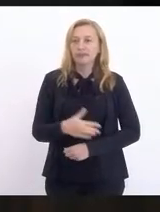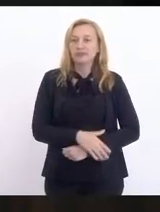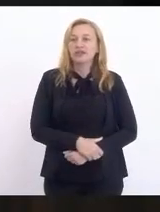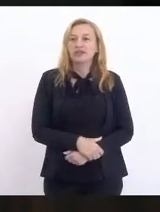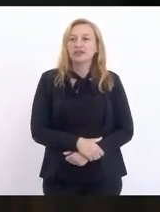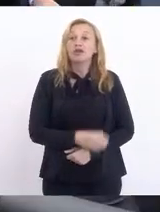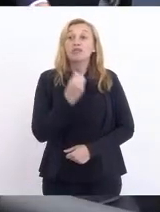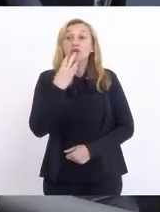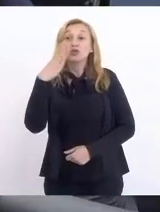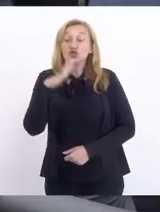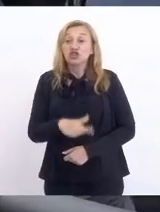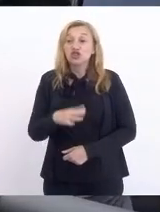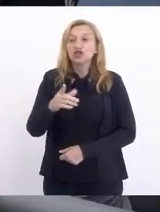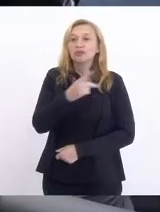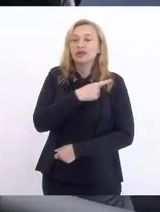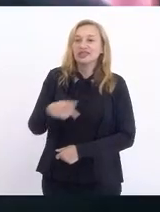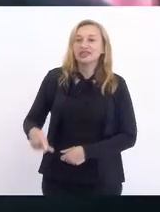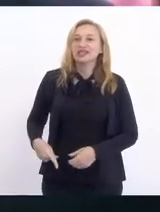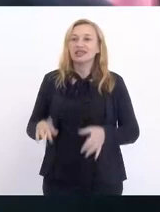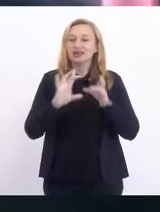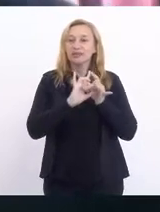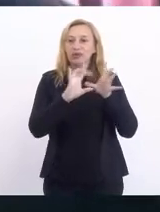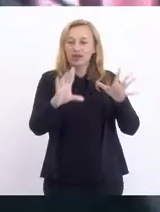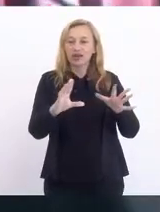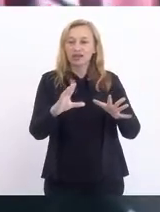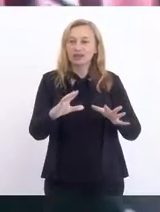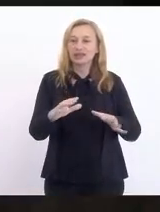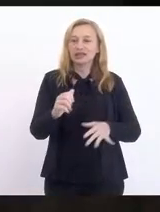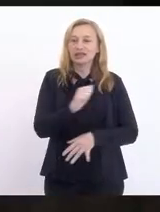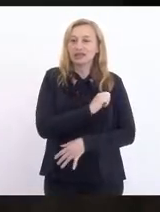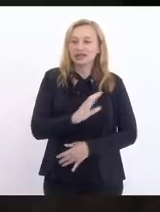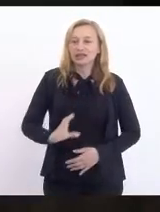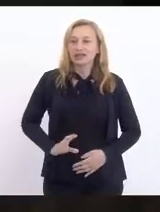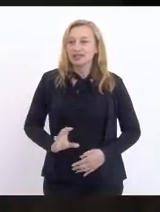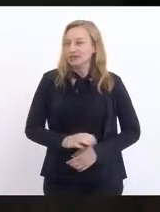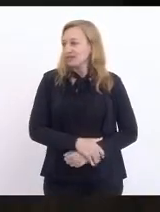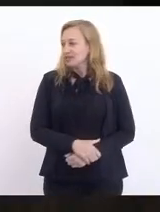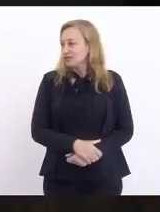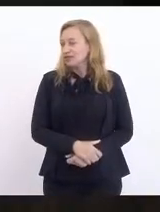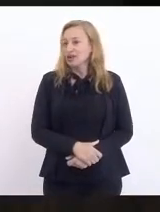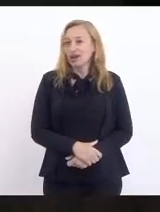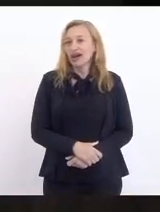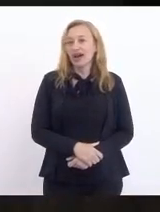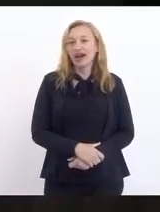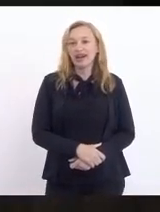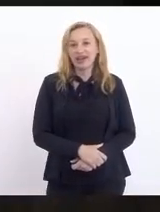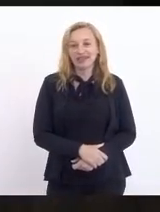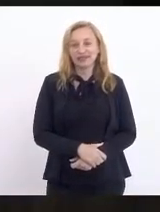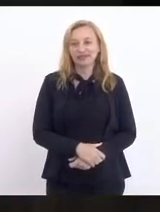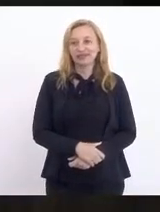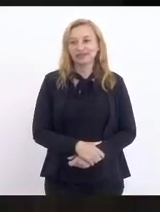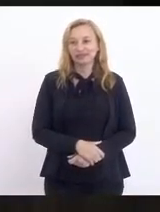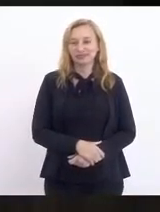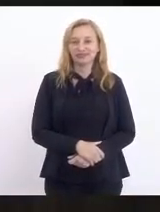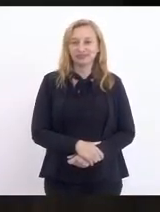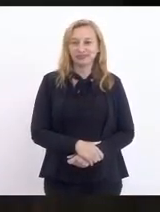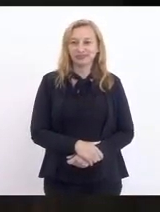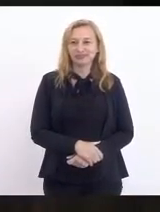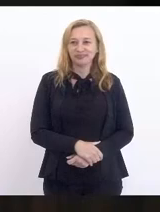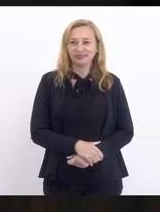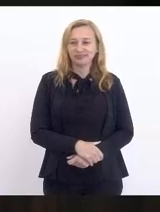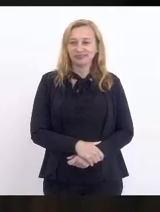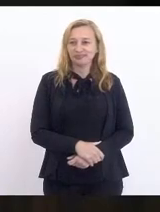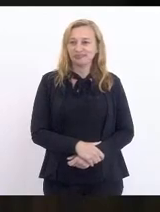bom dia presidente democrático addressed Boa tarde minha que boa tarde Betão Boa tarde Chiquinha meu irmão